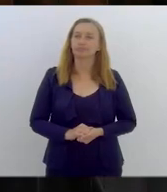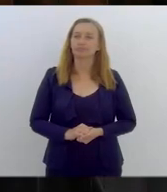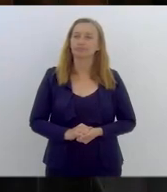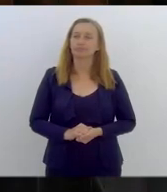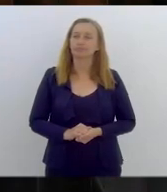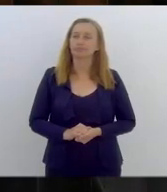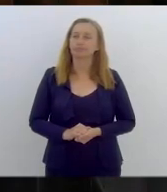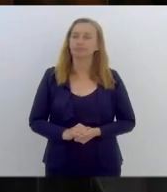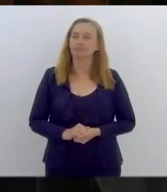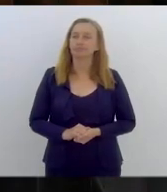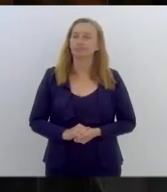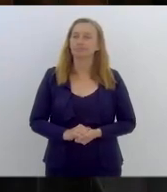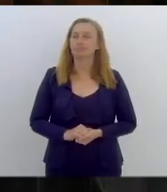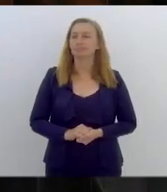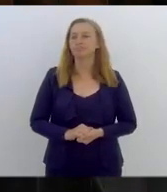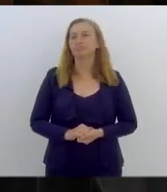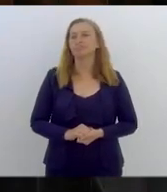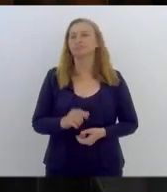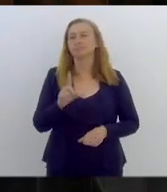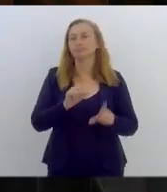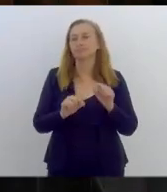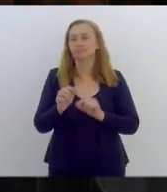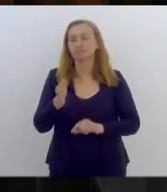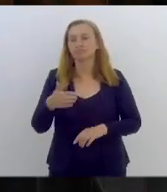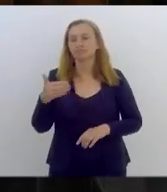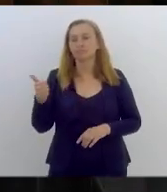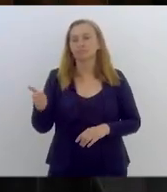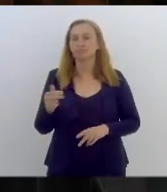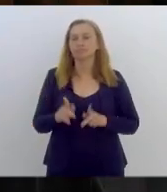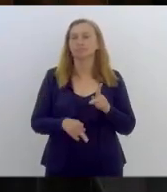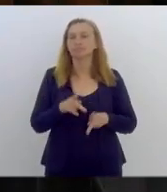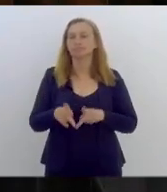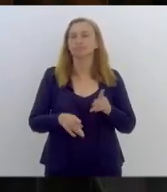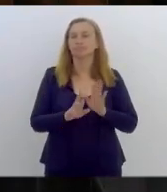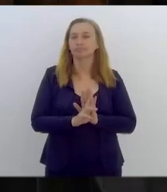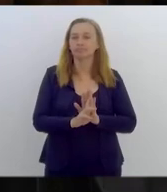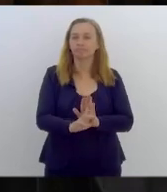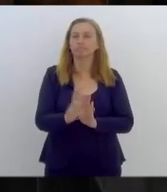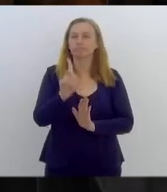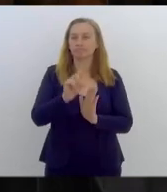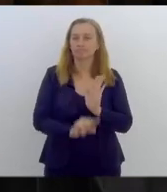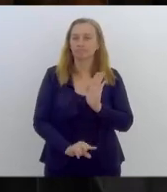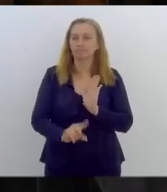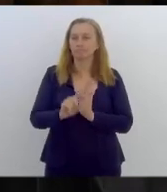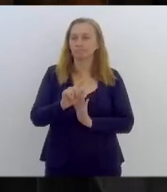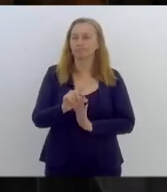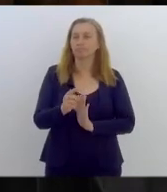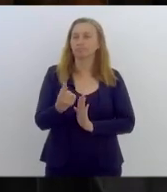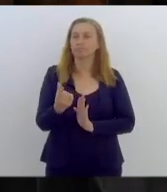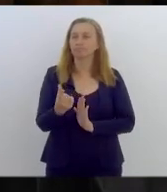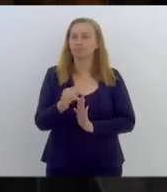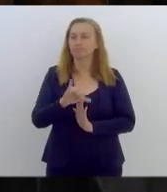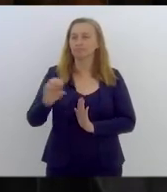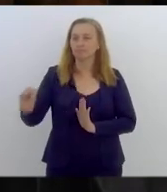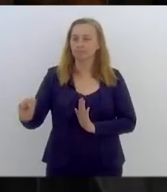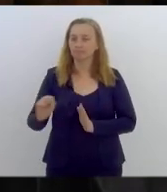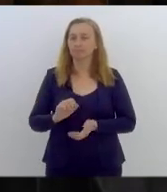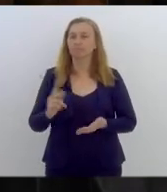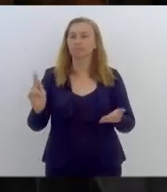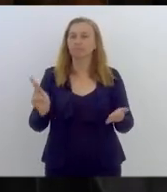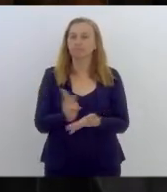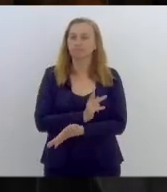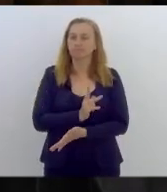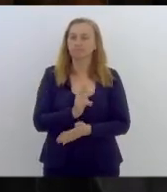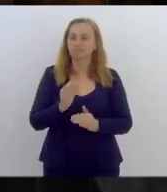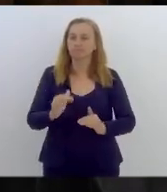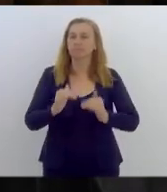indispensáveis para a população que representa também redução de alíquotas acontecendo